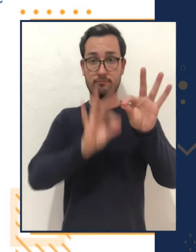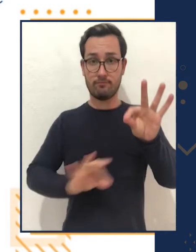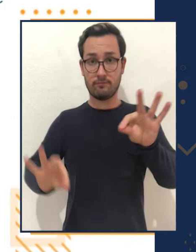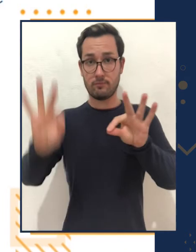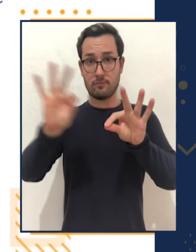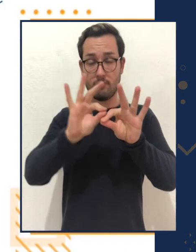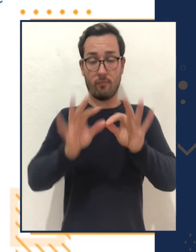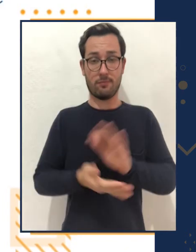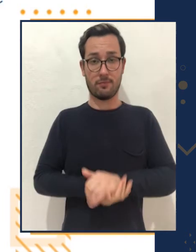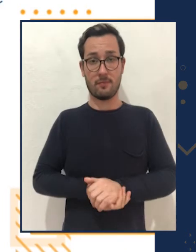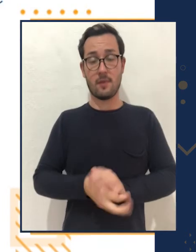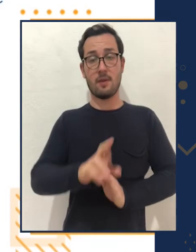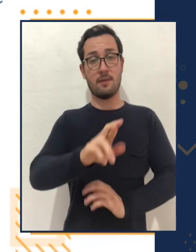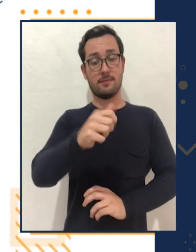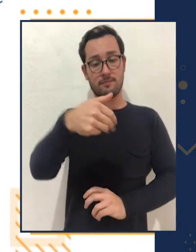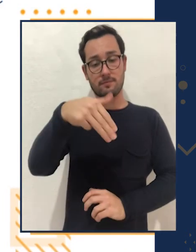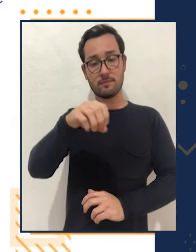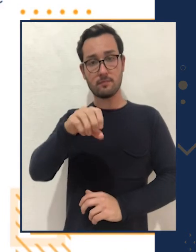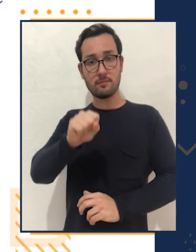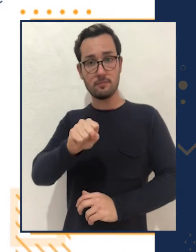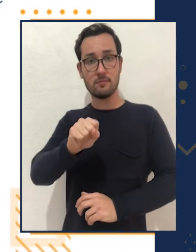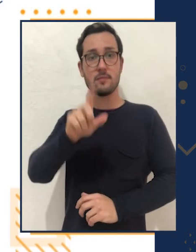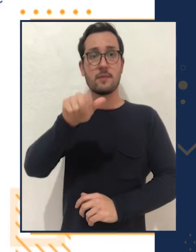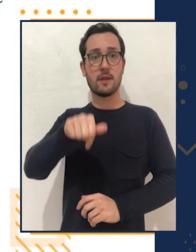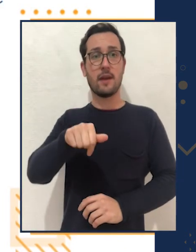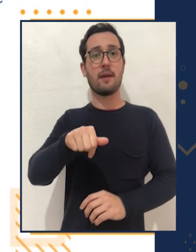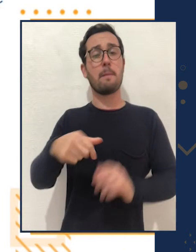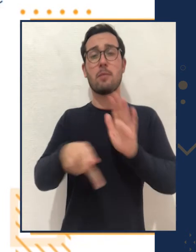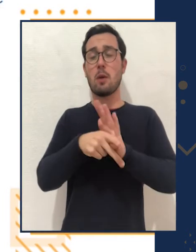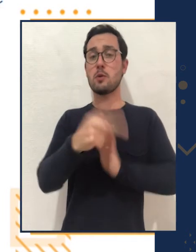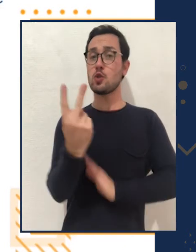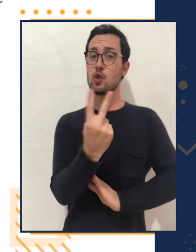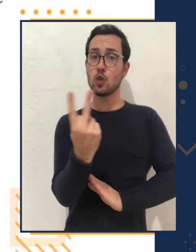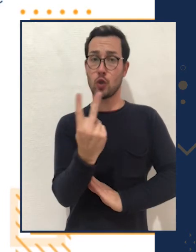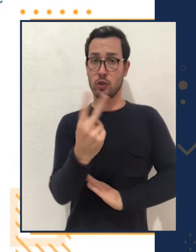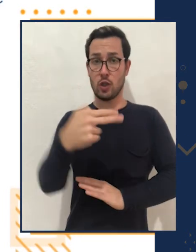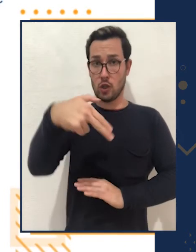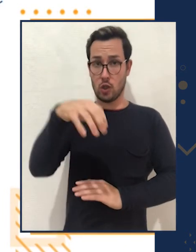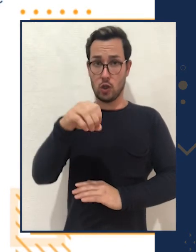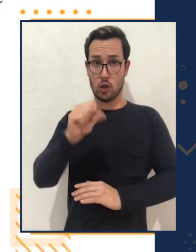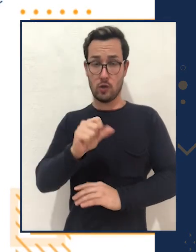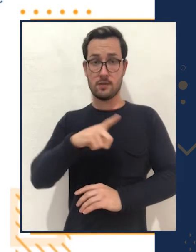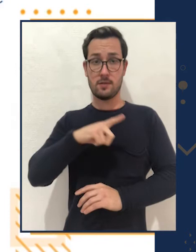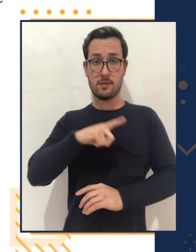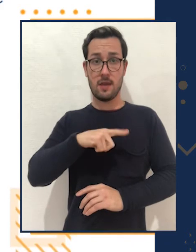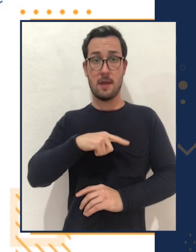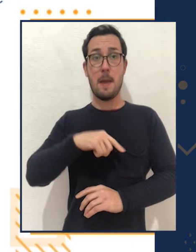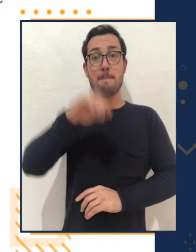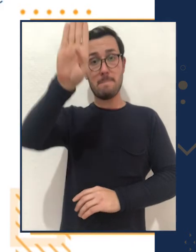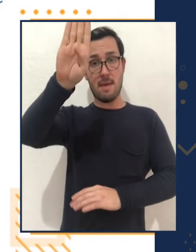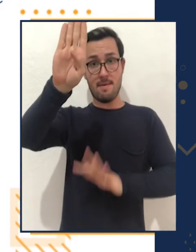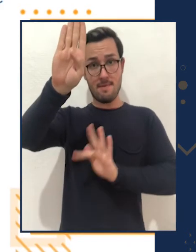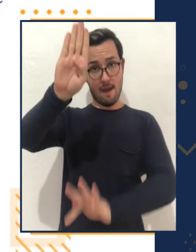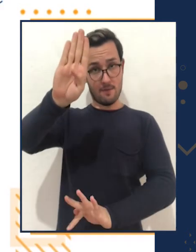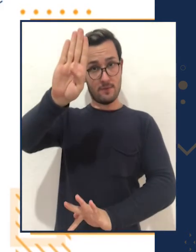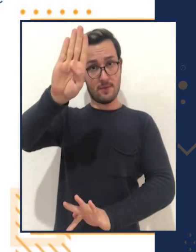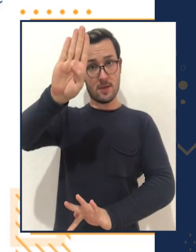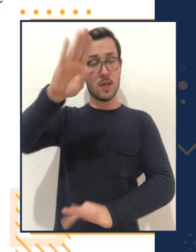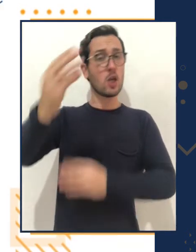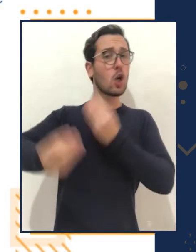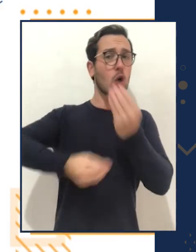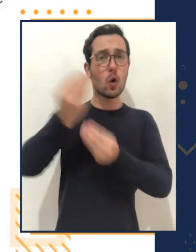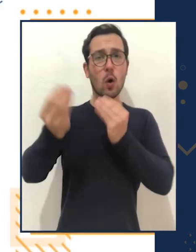exemplo, só liga a fonte E2 e R2, então não é um nó. E F que liga, né, esse resistor R4, R2 e